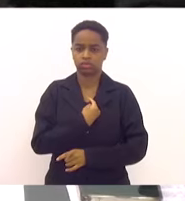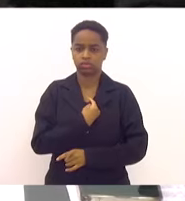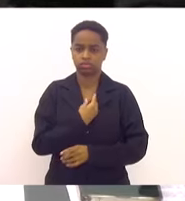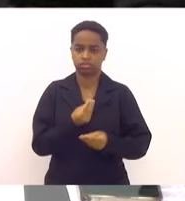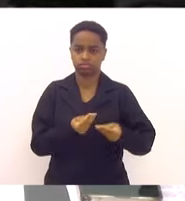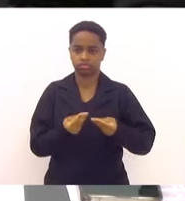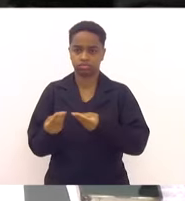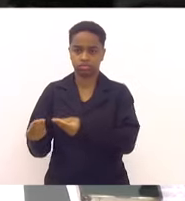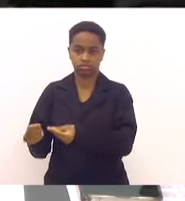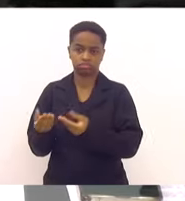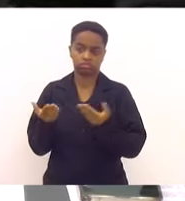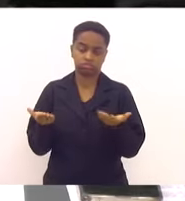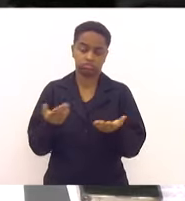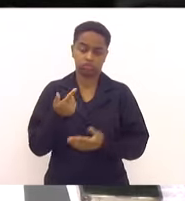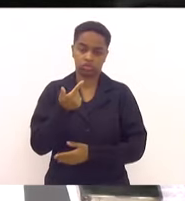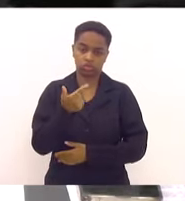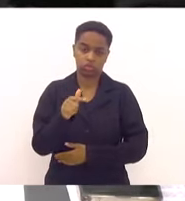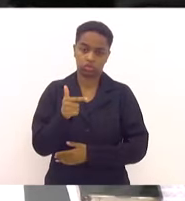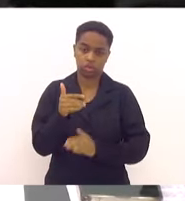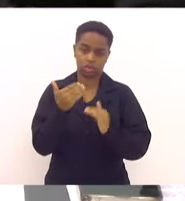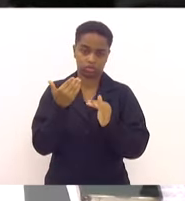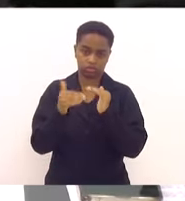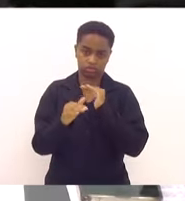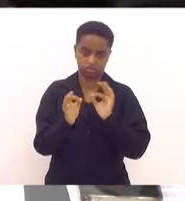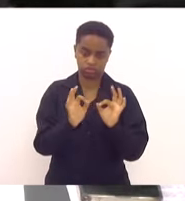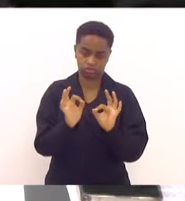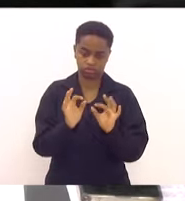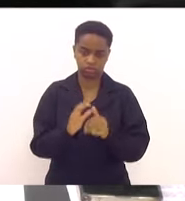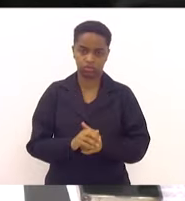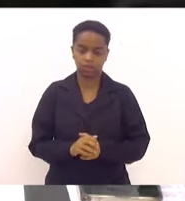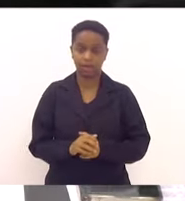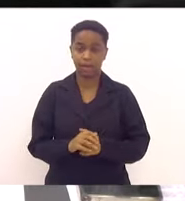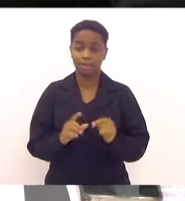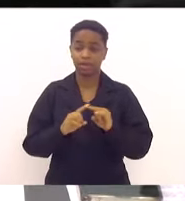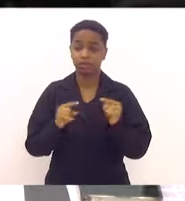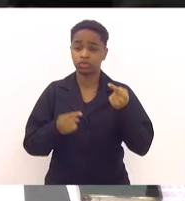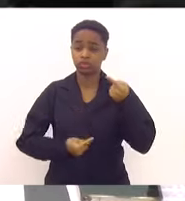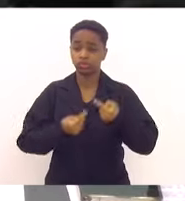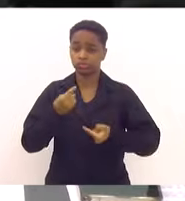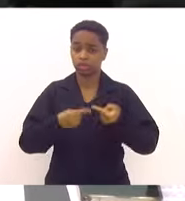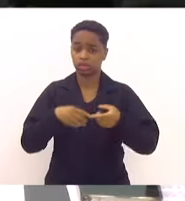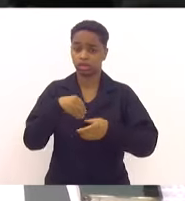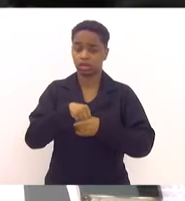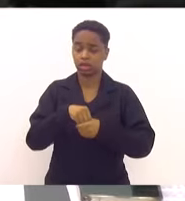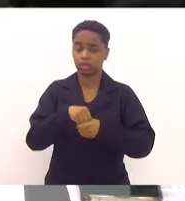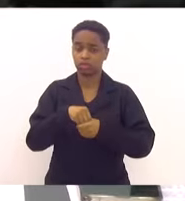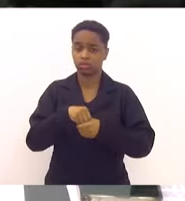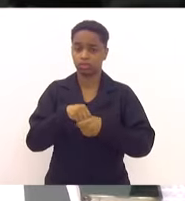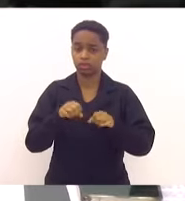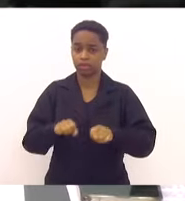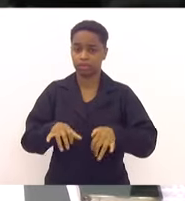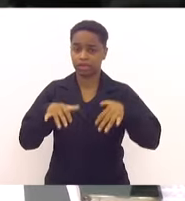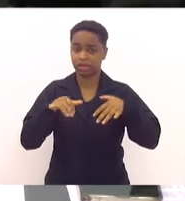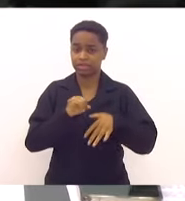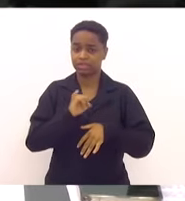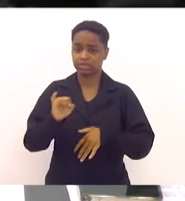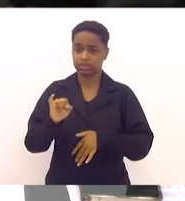Então, não tem divergência. Perfeito. A grande discussão vai ser em plenário se a gente deve ou não